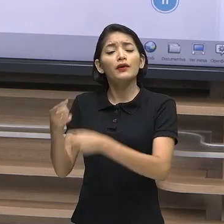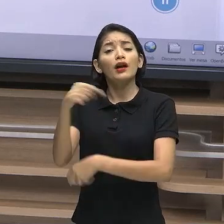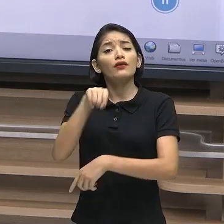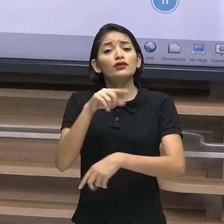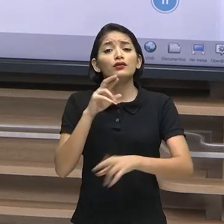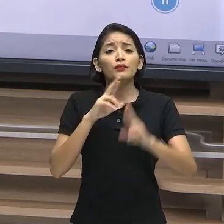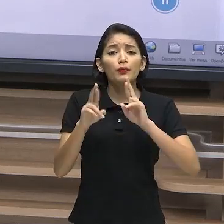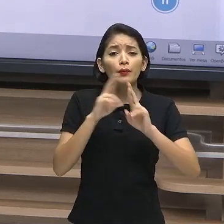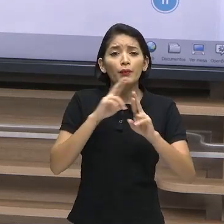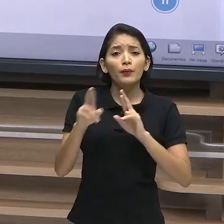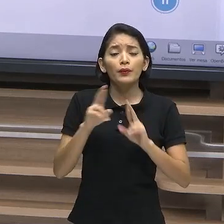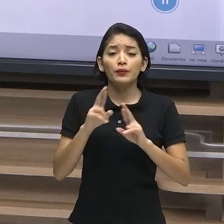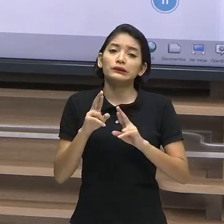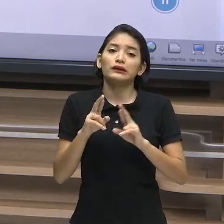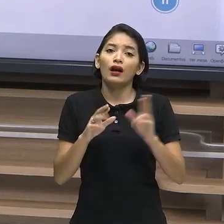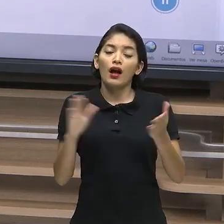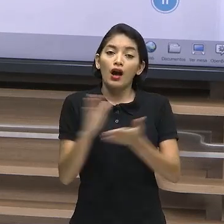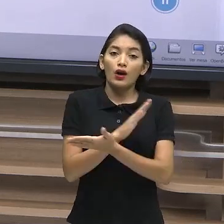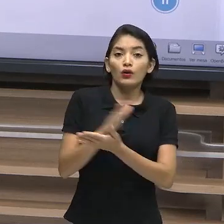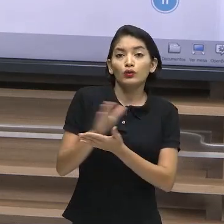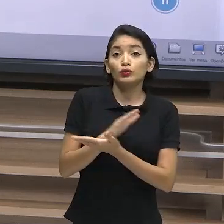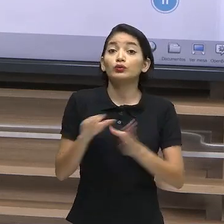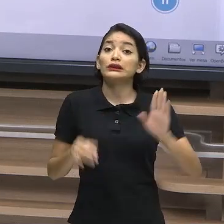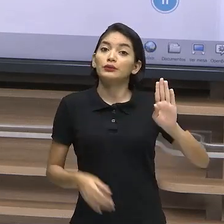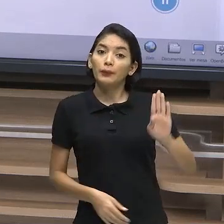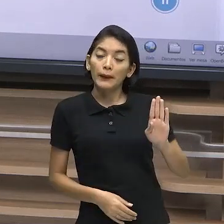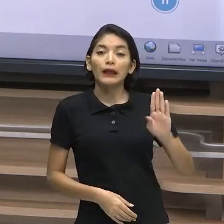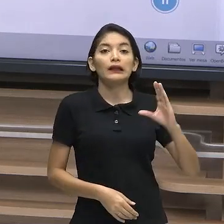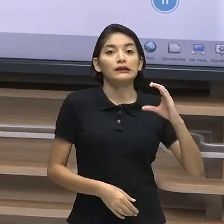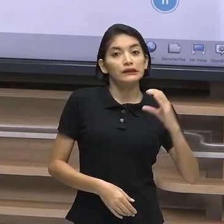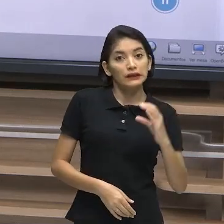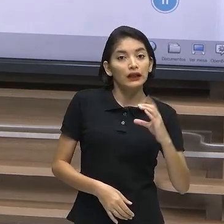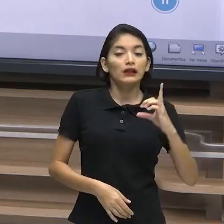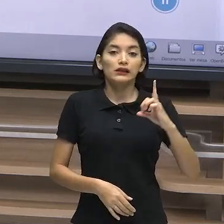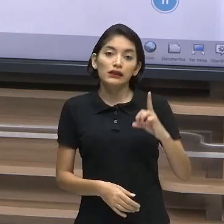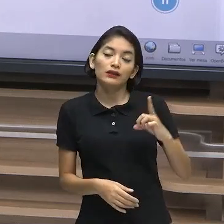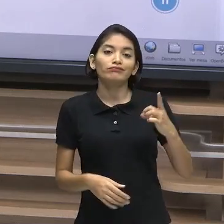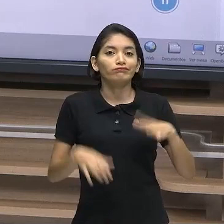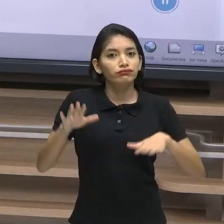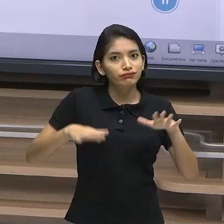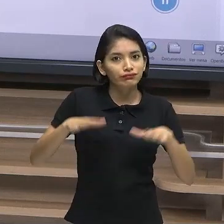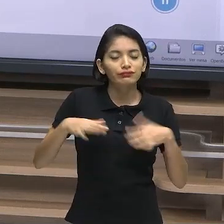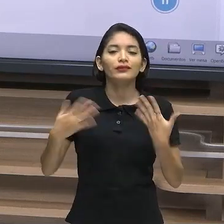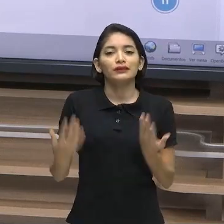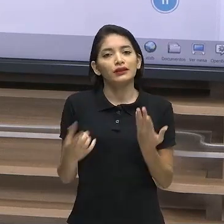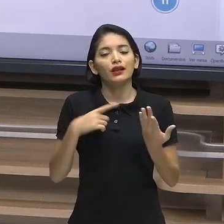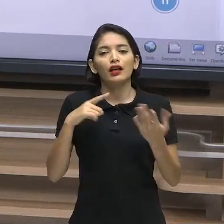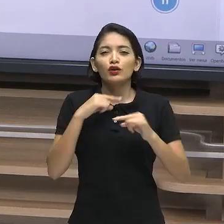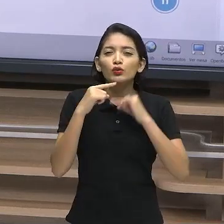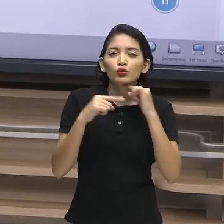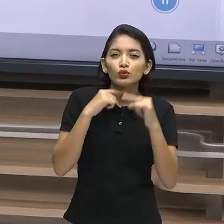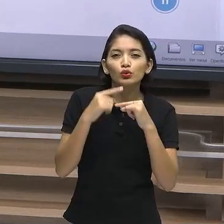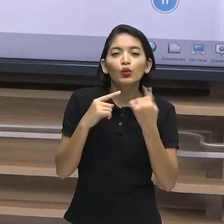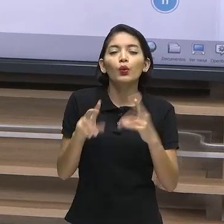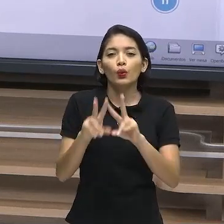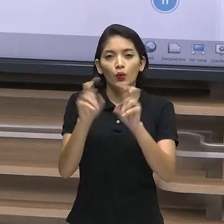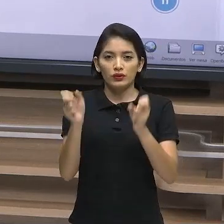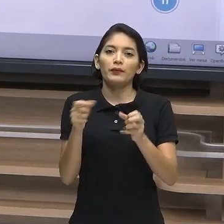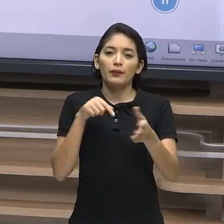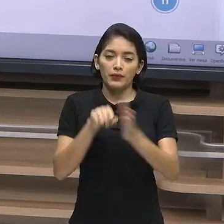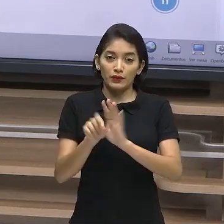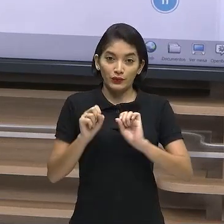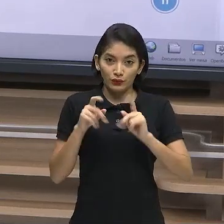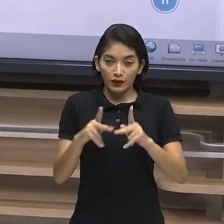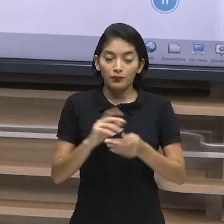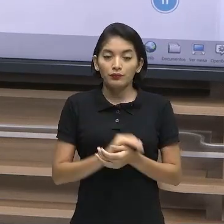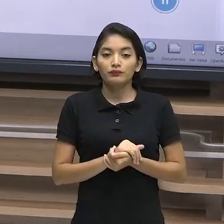marcaram alternados, né? Alguns marcaram B, outros C, outro D, né? Então, existem algumas dúvidas em relação a essa questão. E aí a